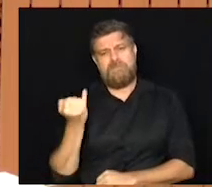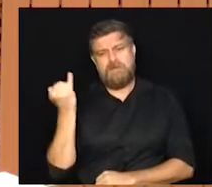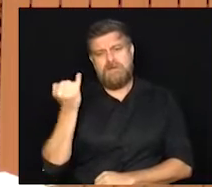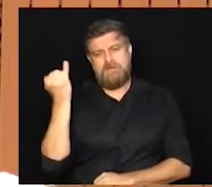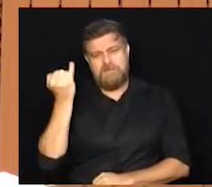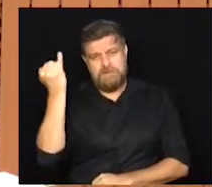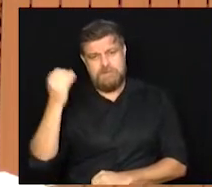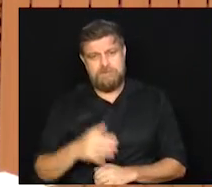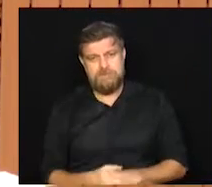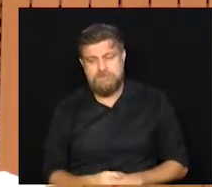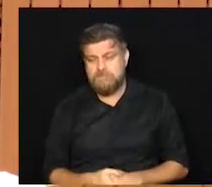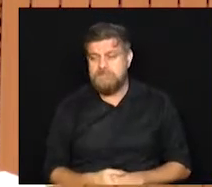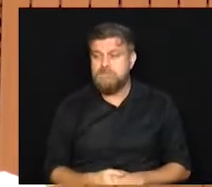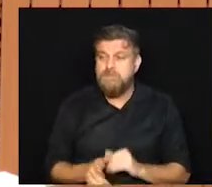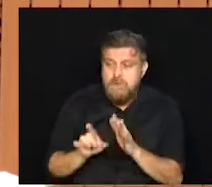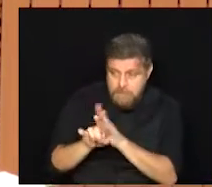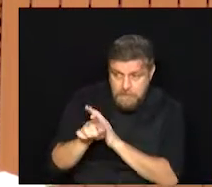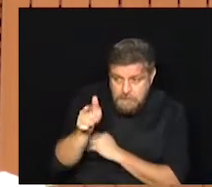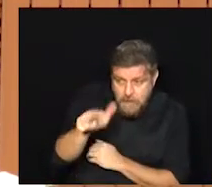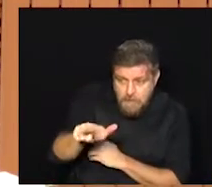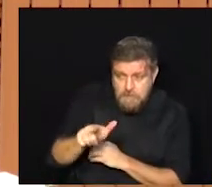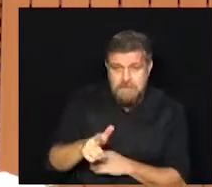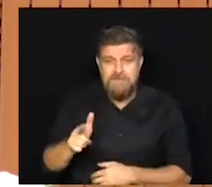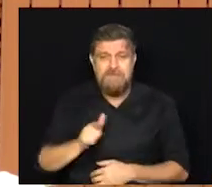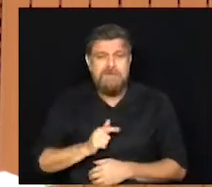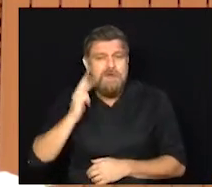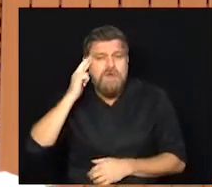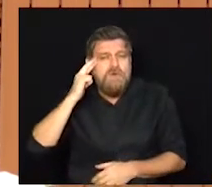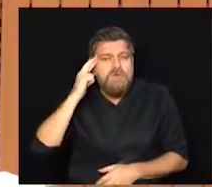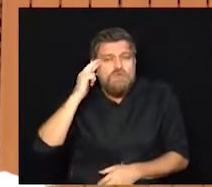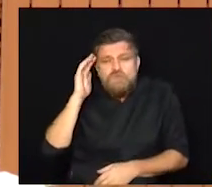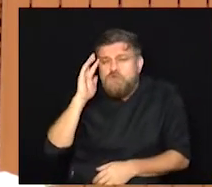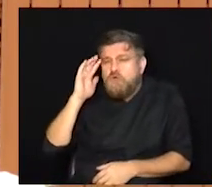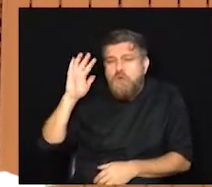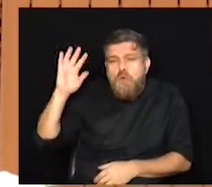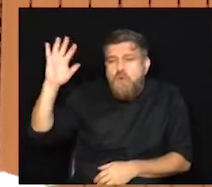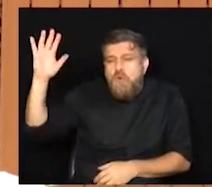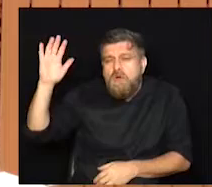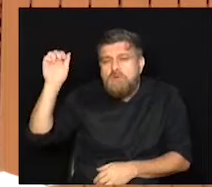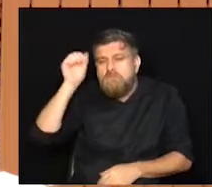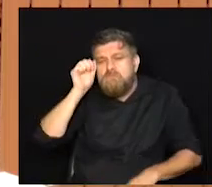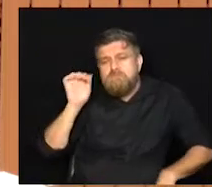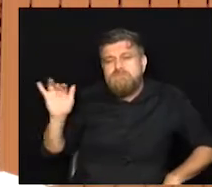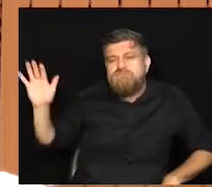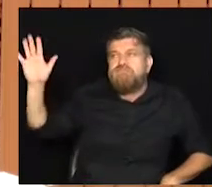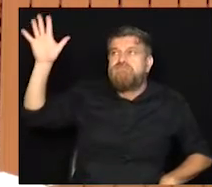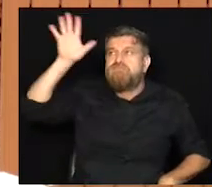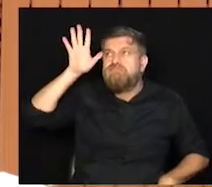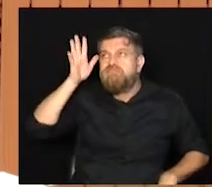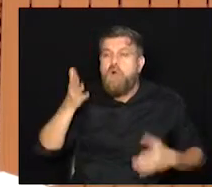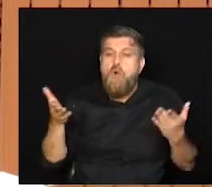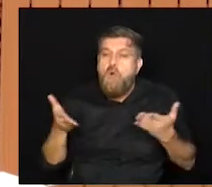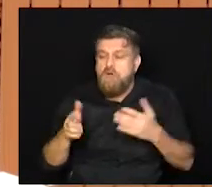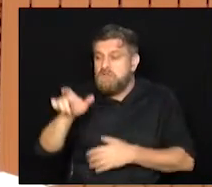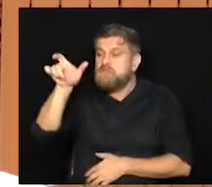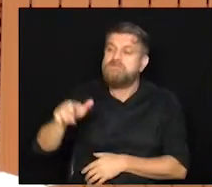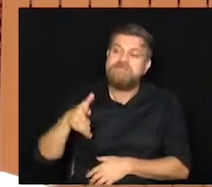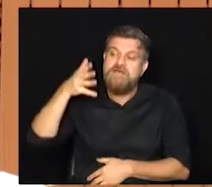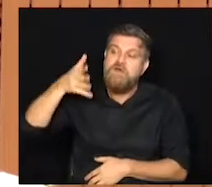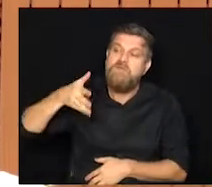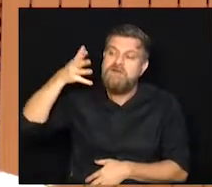tá? E eu gostaria de fazer uma pergunta para você. Você tem algum sonho? Qual é o seu sonho hoje? Você como palestrante?